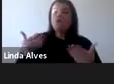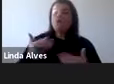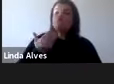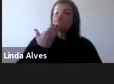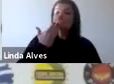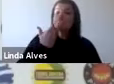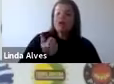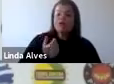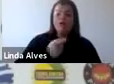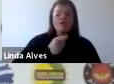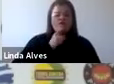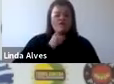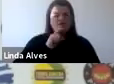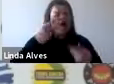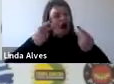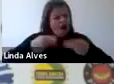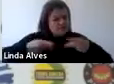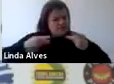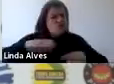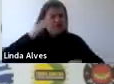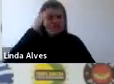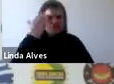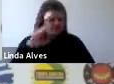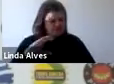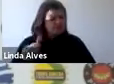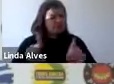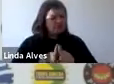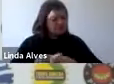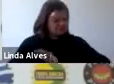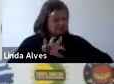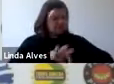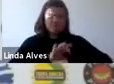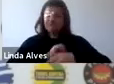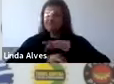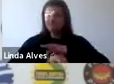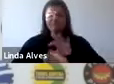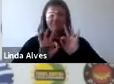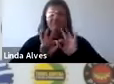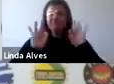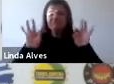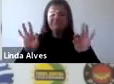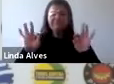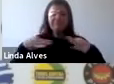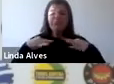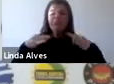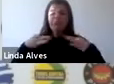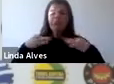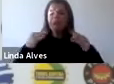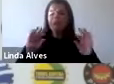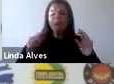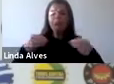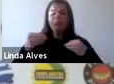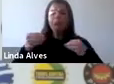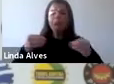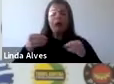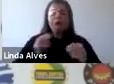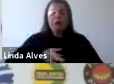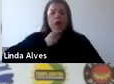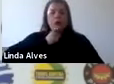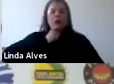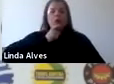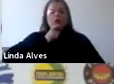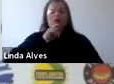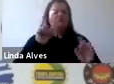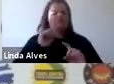do que ontem. Aqui também. Aqui, nossa, olha aqui, ó, eu estou só de uma malinha aqui, tá? Fica muito melhor, mais